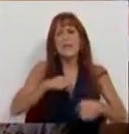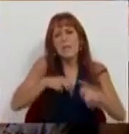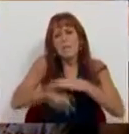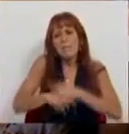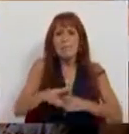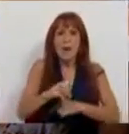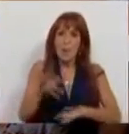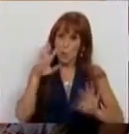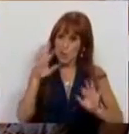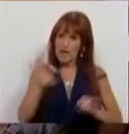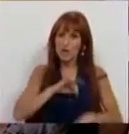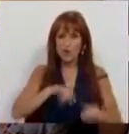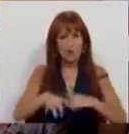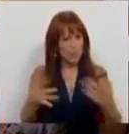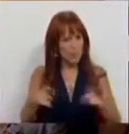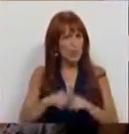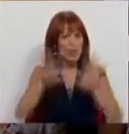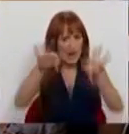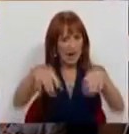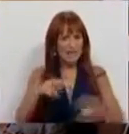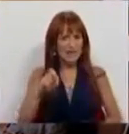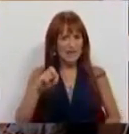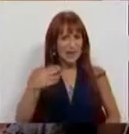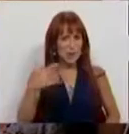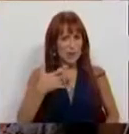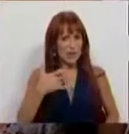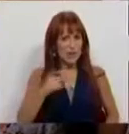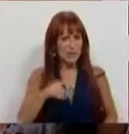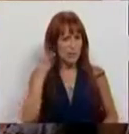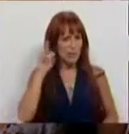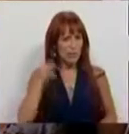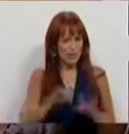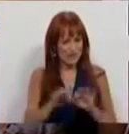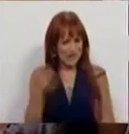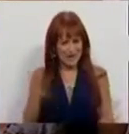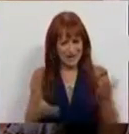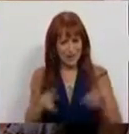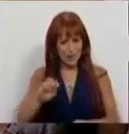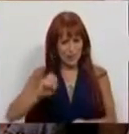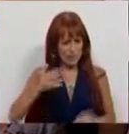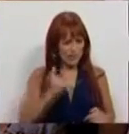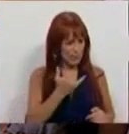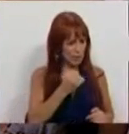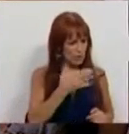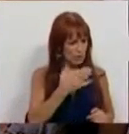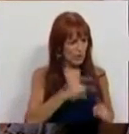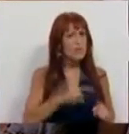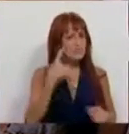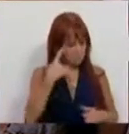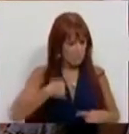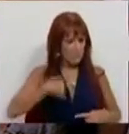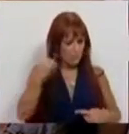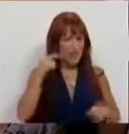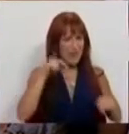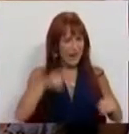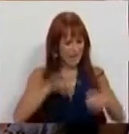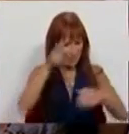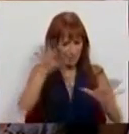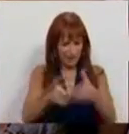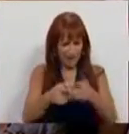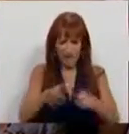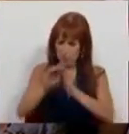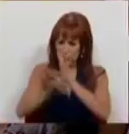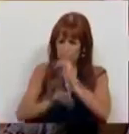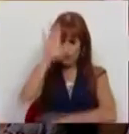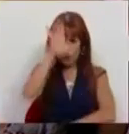Marão. Mas tenha cuidado, senhor deputado. Ele acaba a 31 de dezembro, porque os valores homólogos no princípio de 2017 vão mostrar que esta bancada e